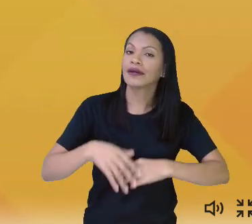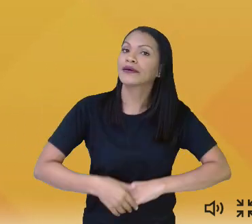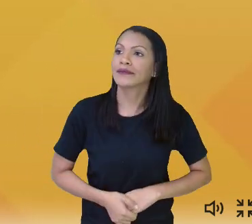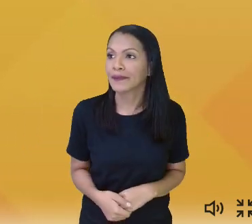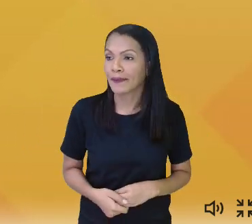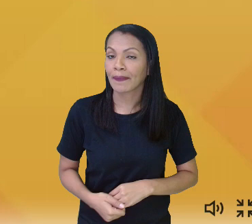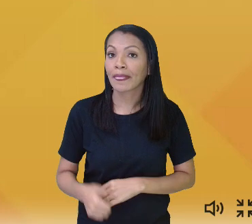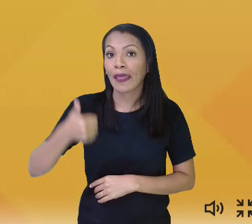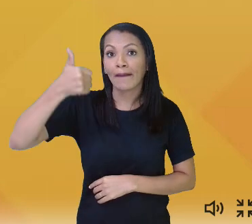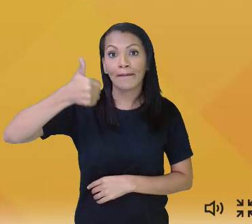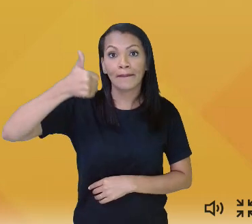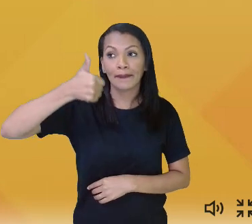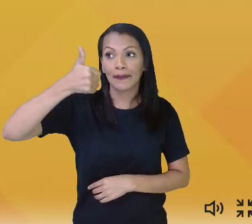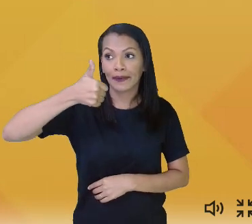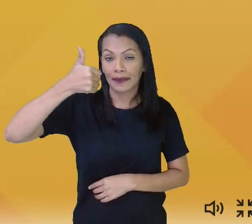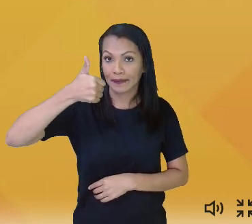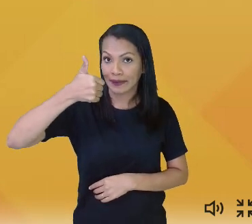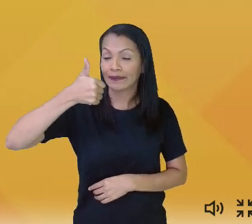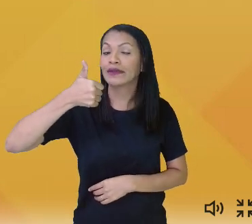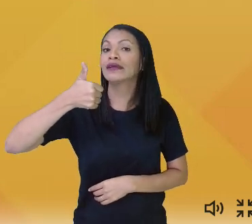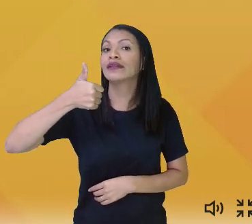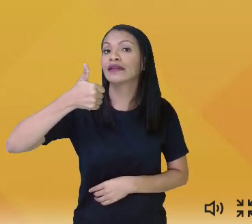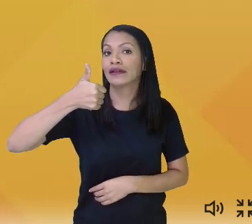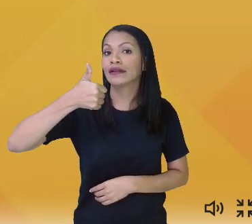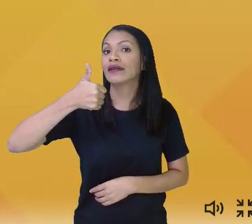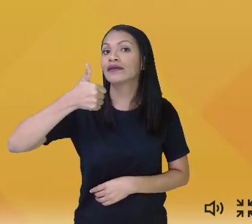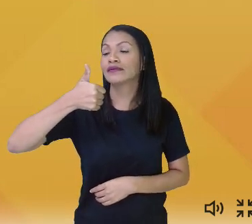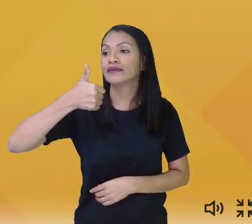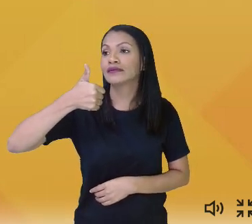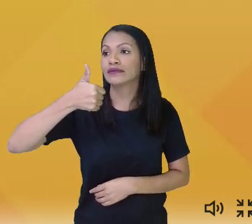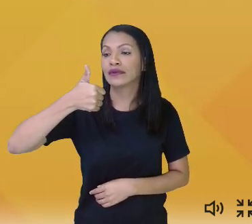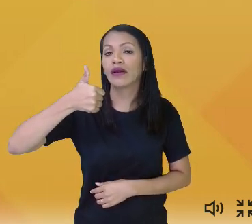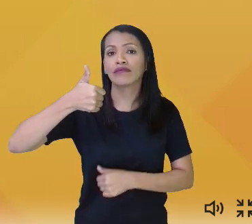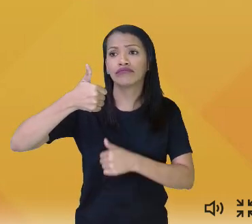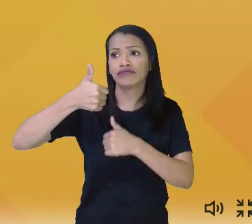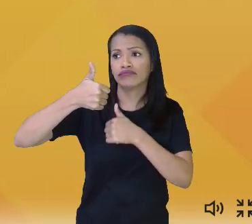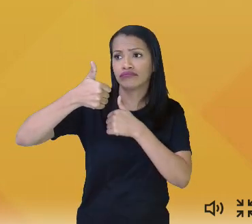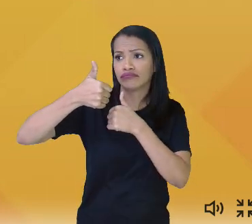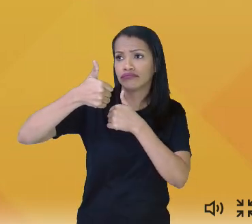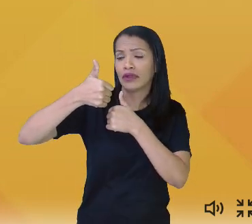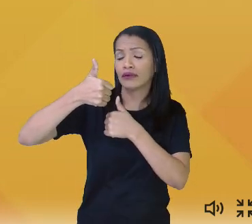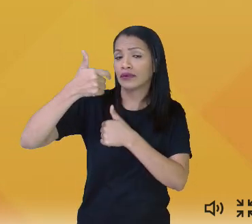de cima. Se eu errar, vou lhe dar o jogo, né? Embaixo dela agora.